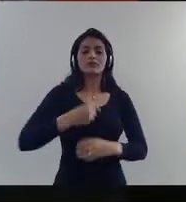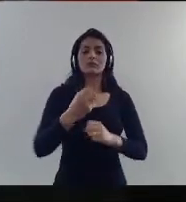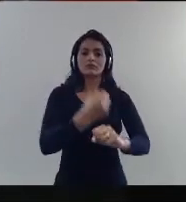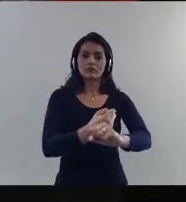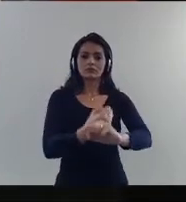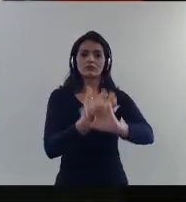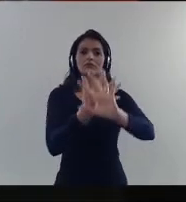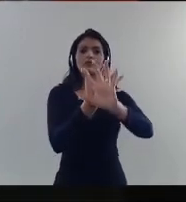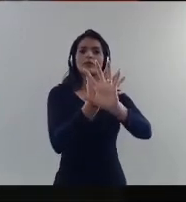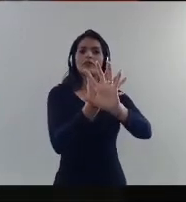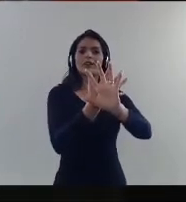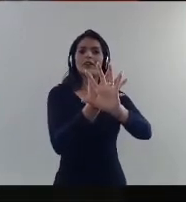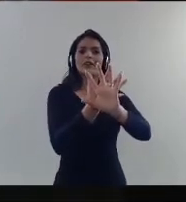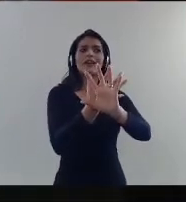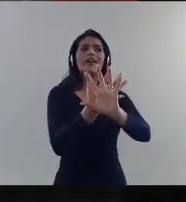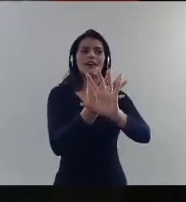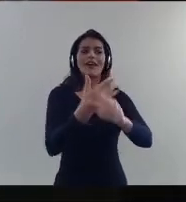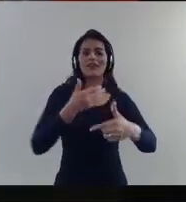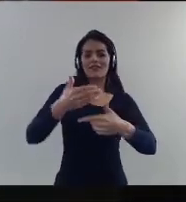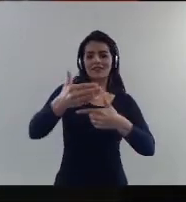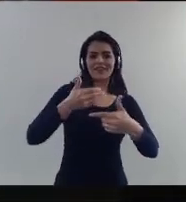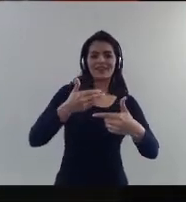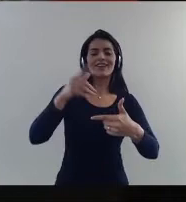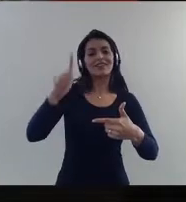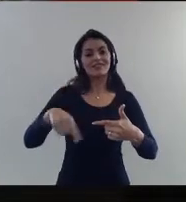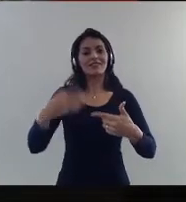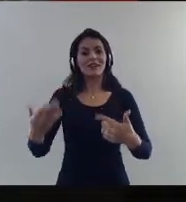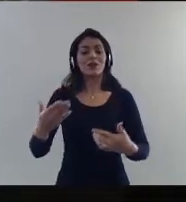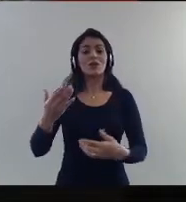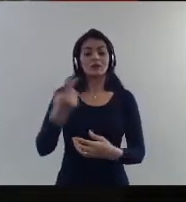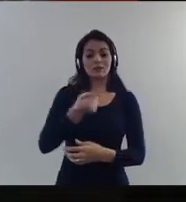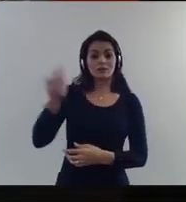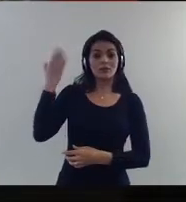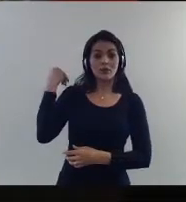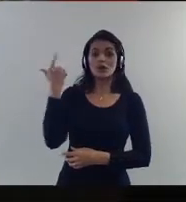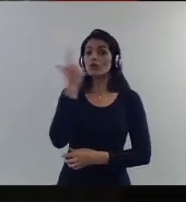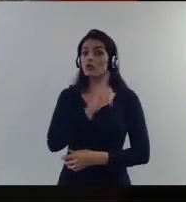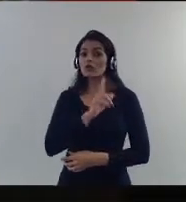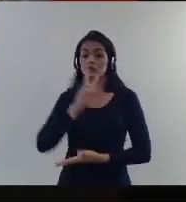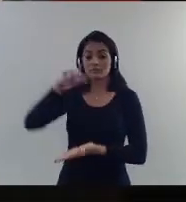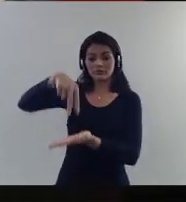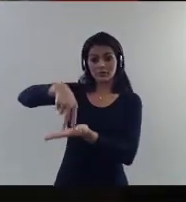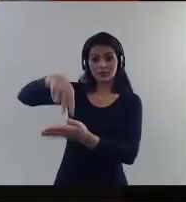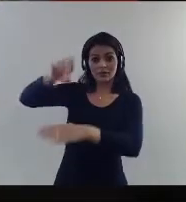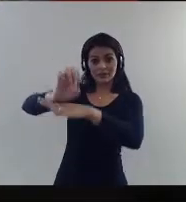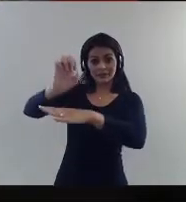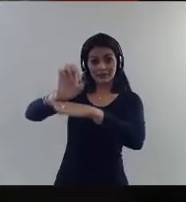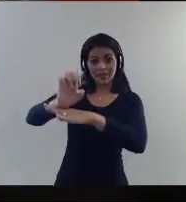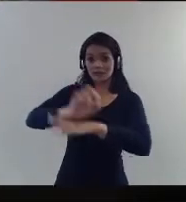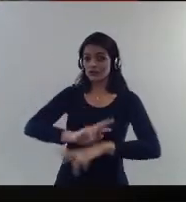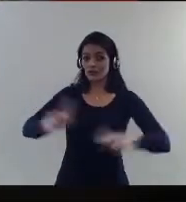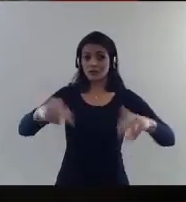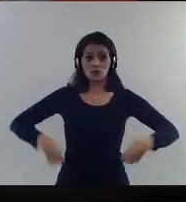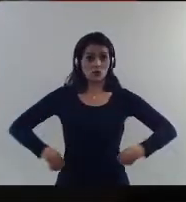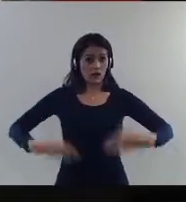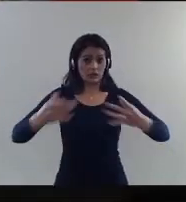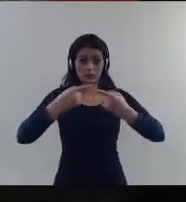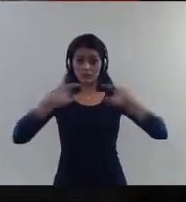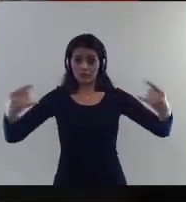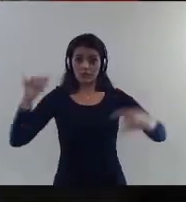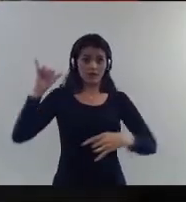videoconferência. Eu brinquei que semana passada eu consegui estar em 3 estados diferentes sem gastar R$1 de